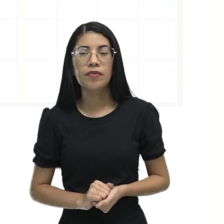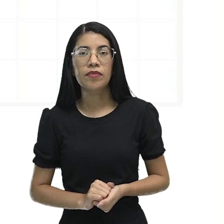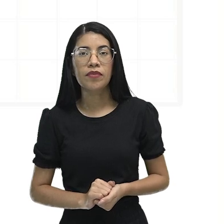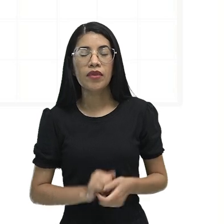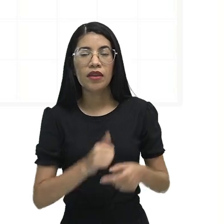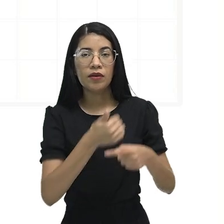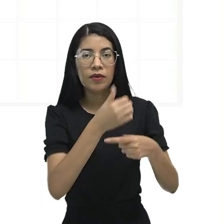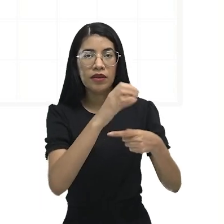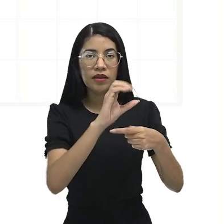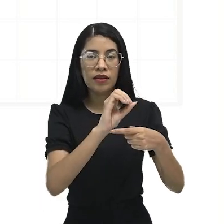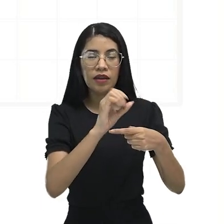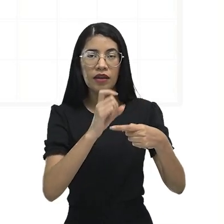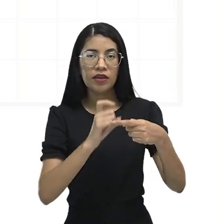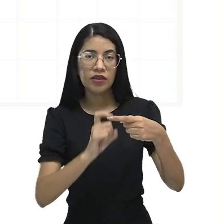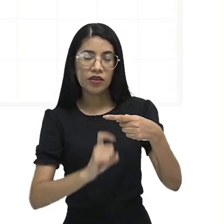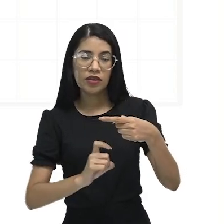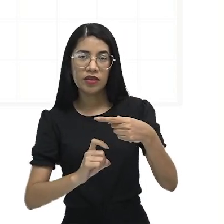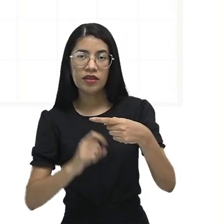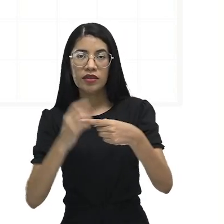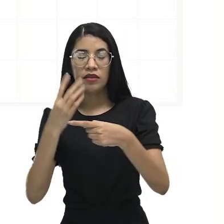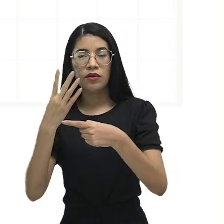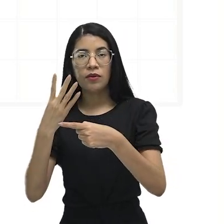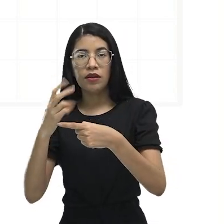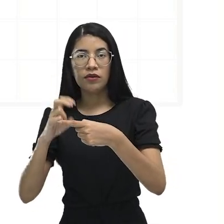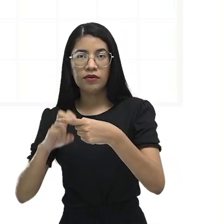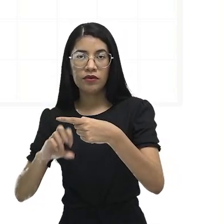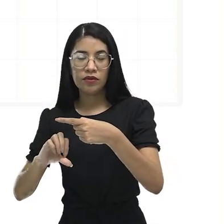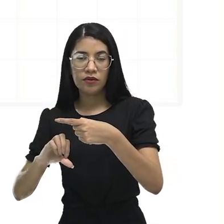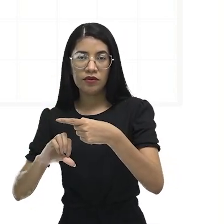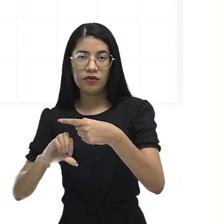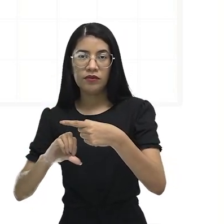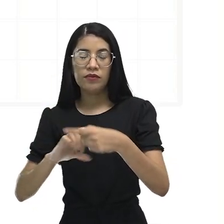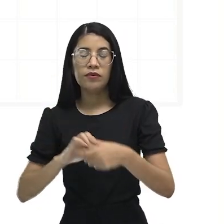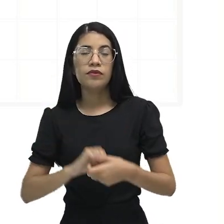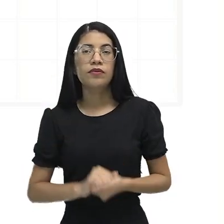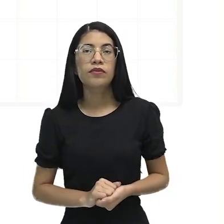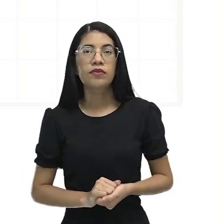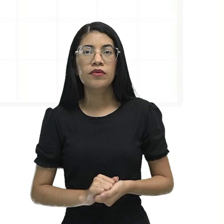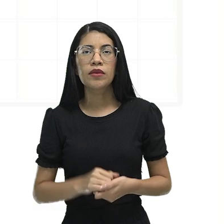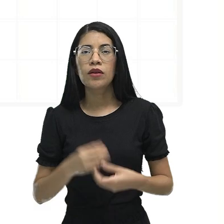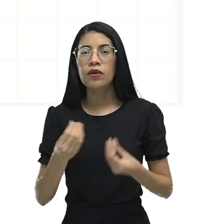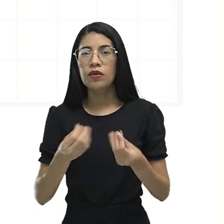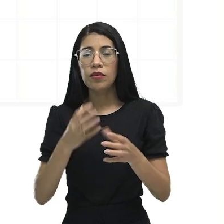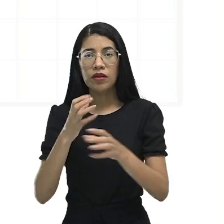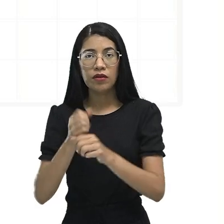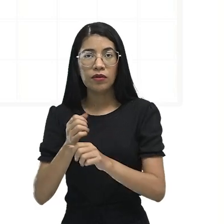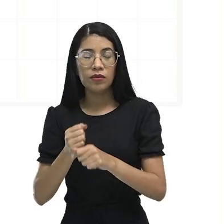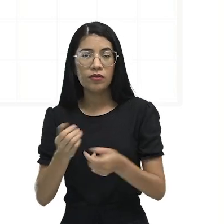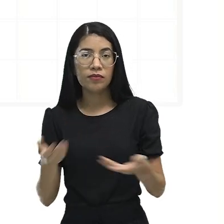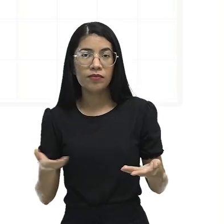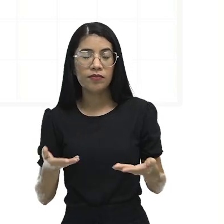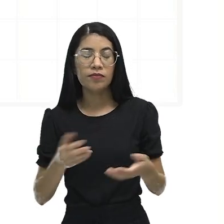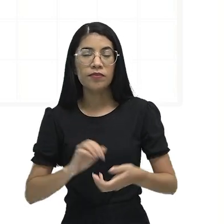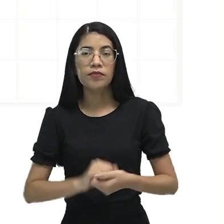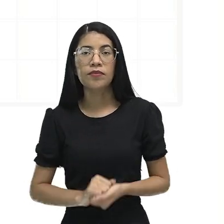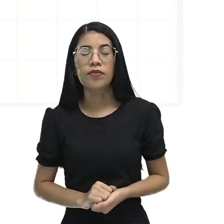10 está para x, assim como 4 está para 9. O que vai acontecer aqui, pessoal?